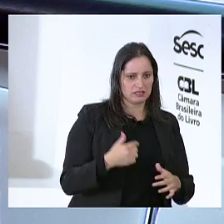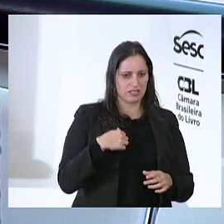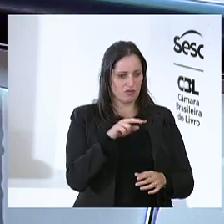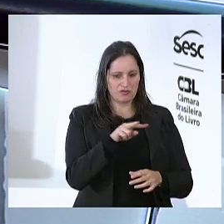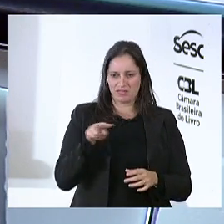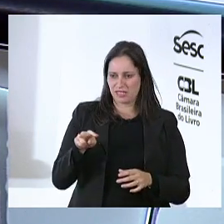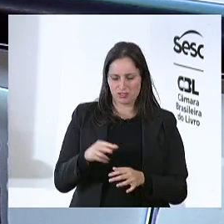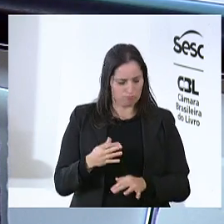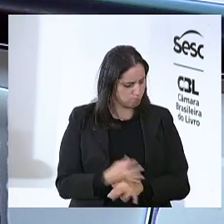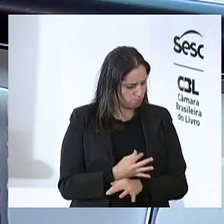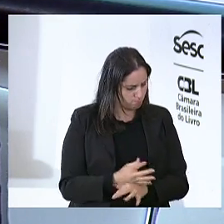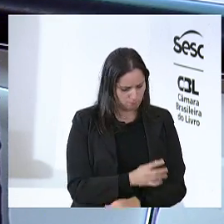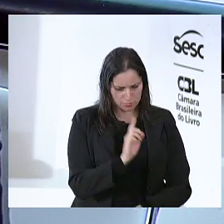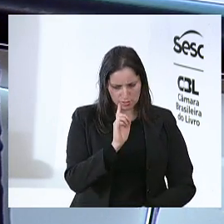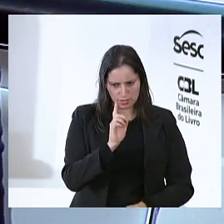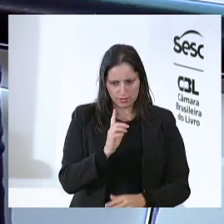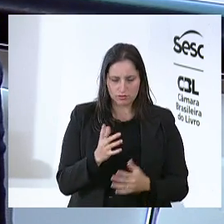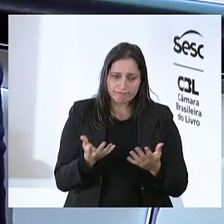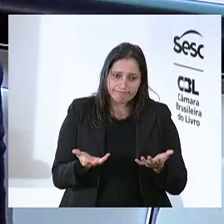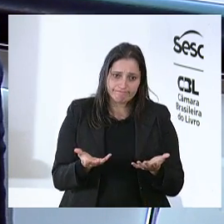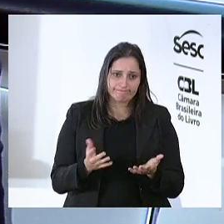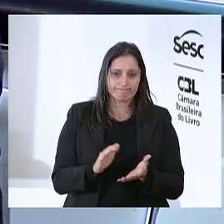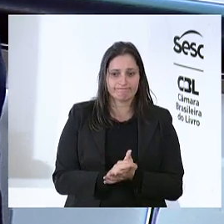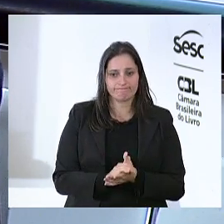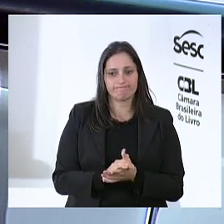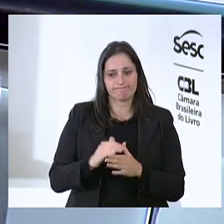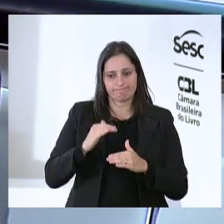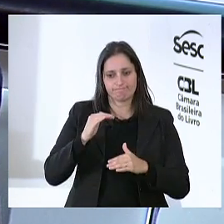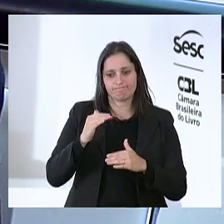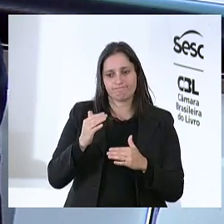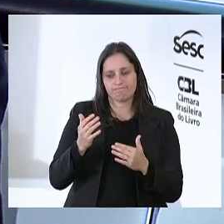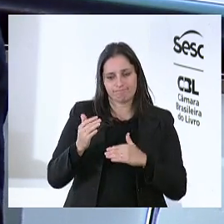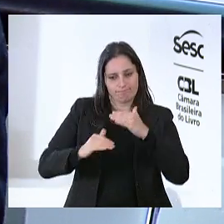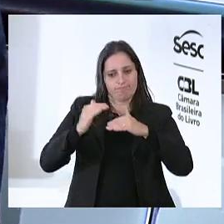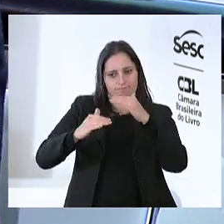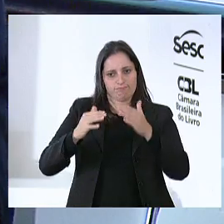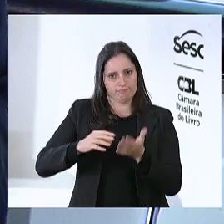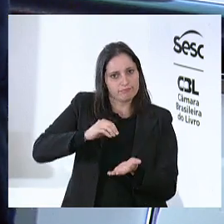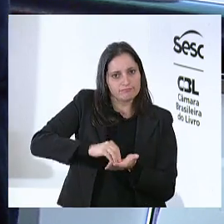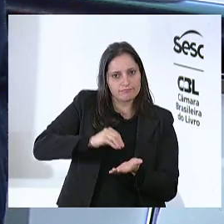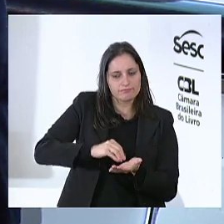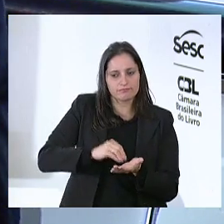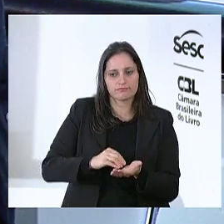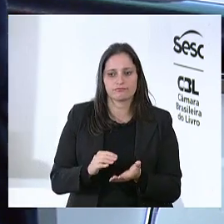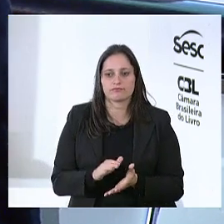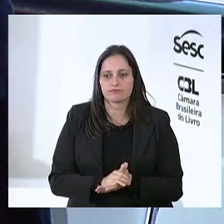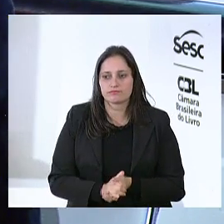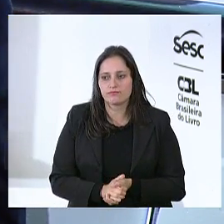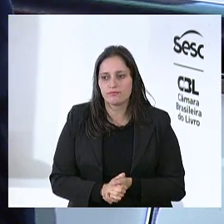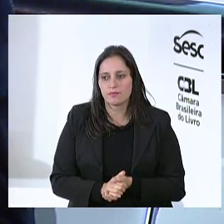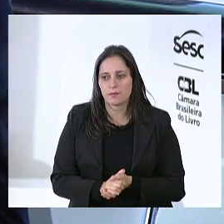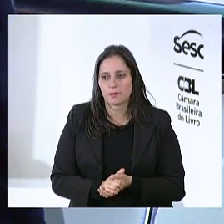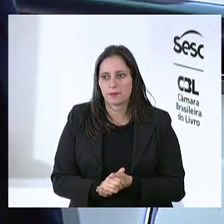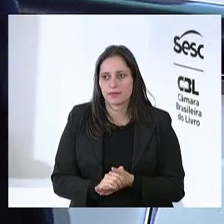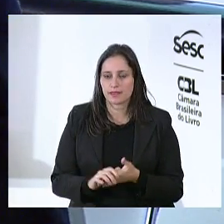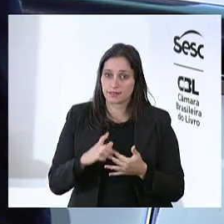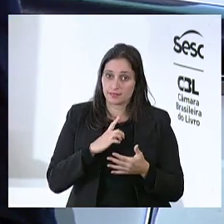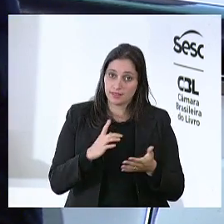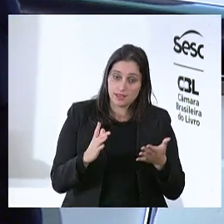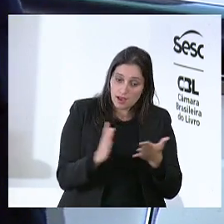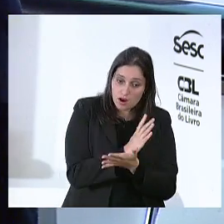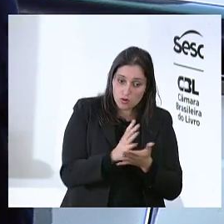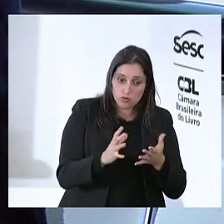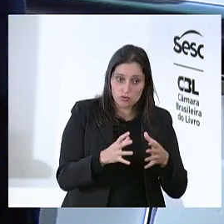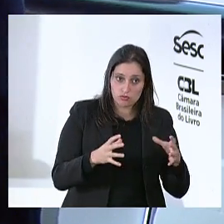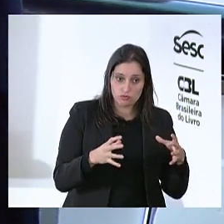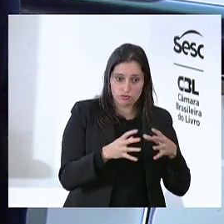aumento de desigualdade de um lado, no planeta inteiro, e, ao mesmo tempo, você tem surtos, levantes democráticos,